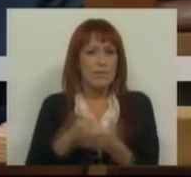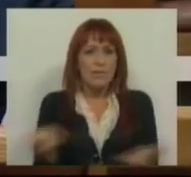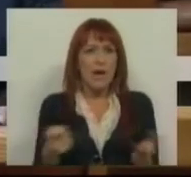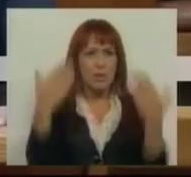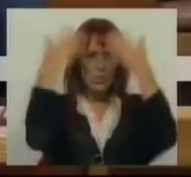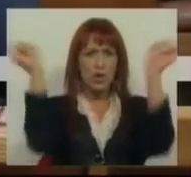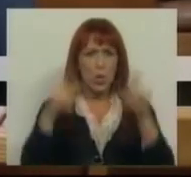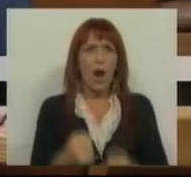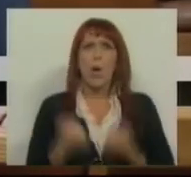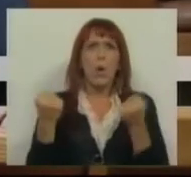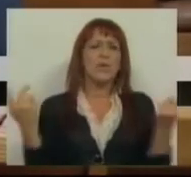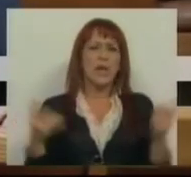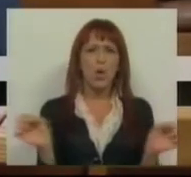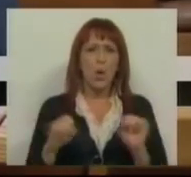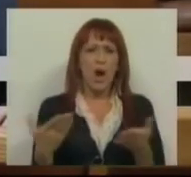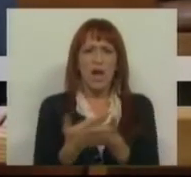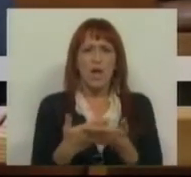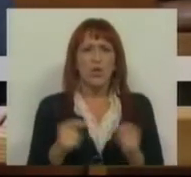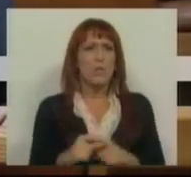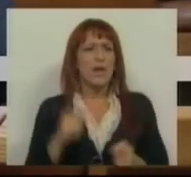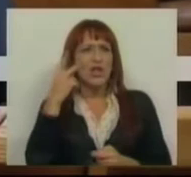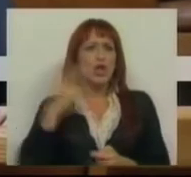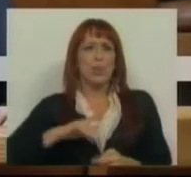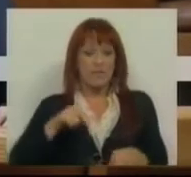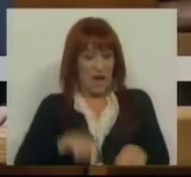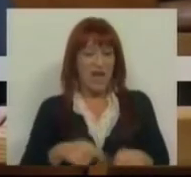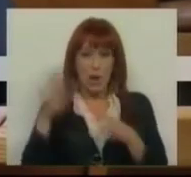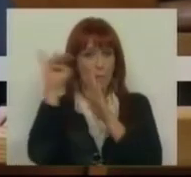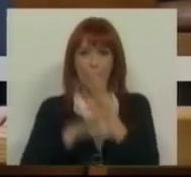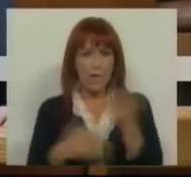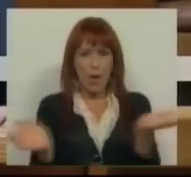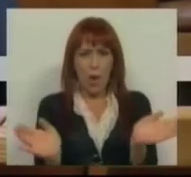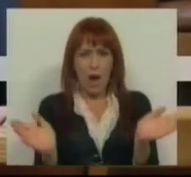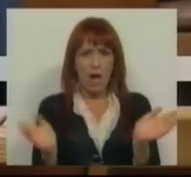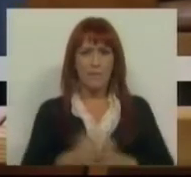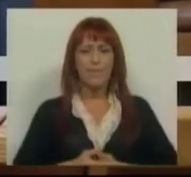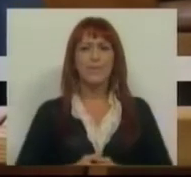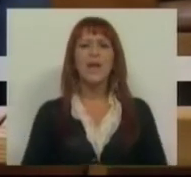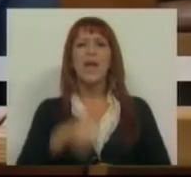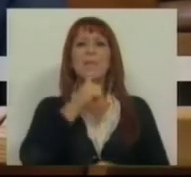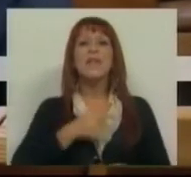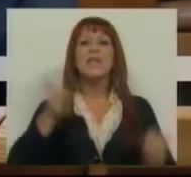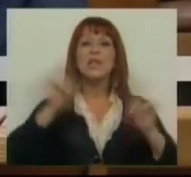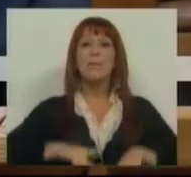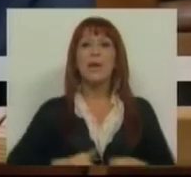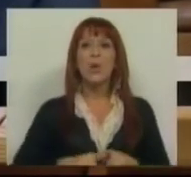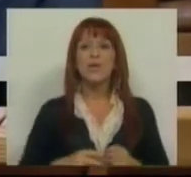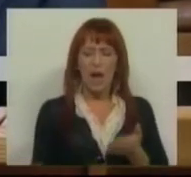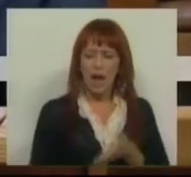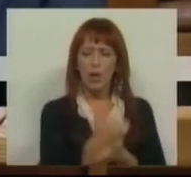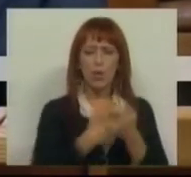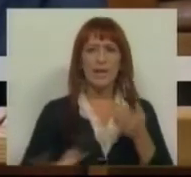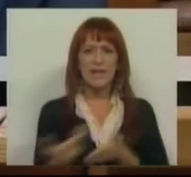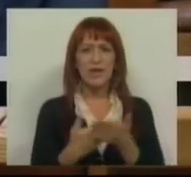há democracia que resista, não há economia que sobreviva a este programa. Medidas também para a recuperação